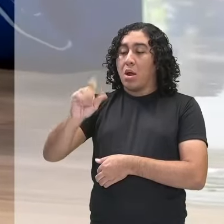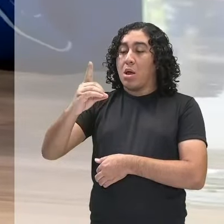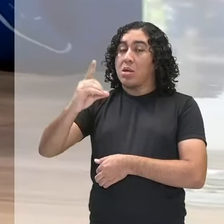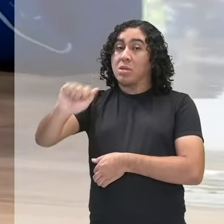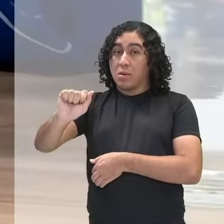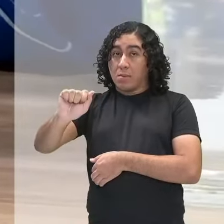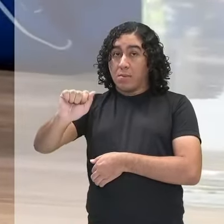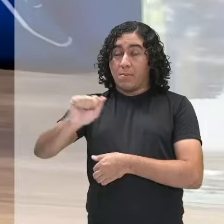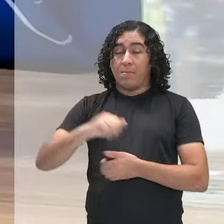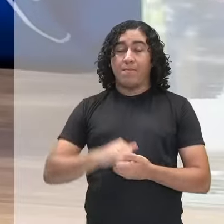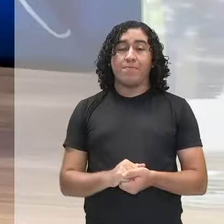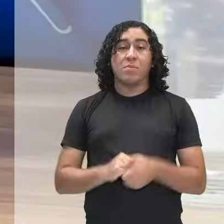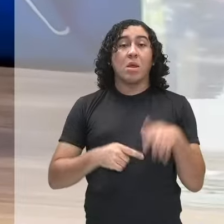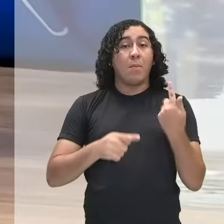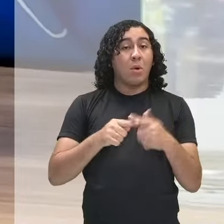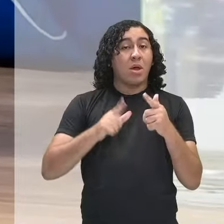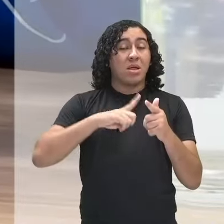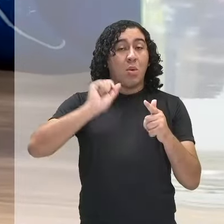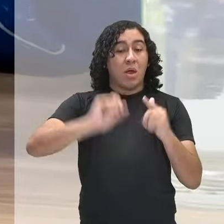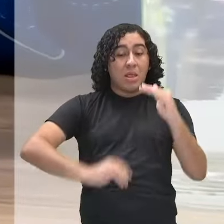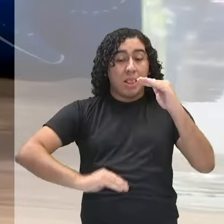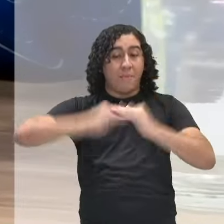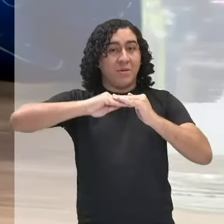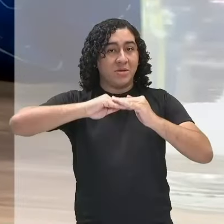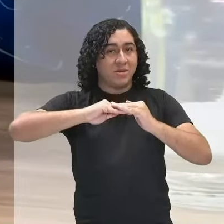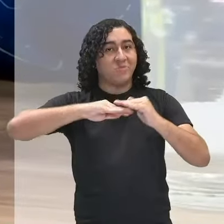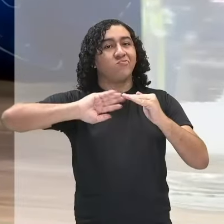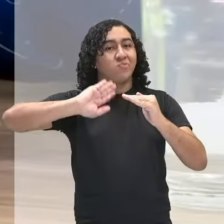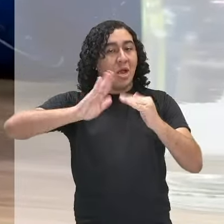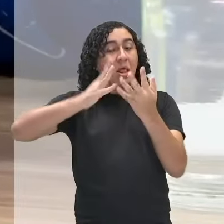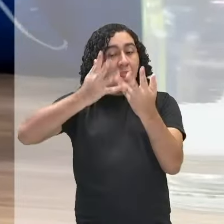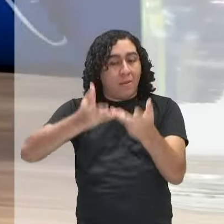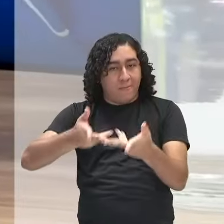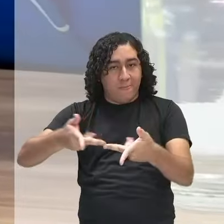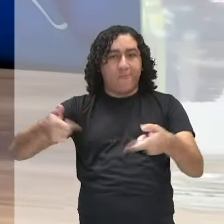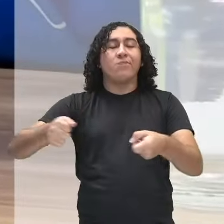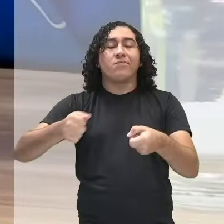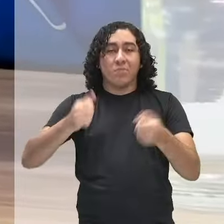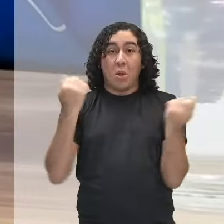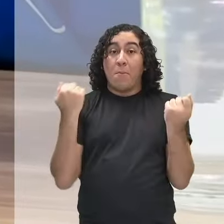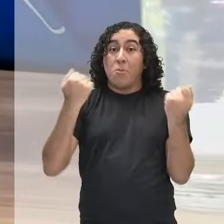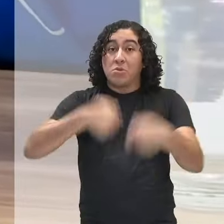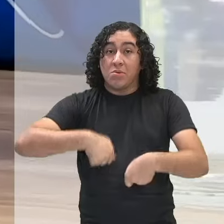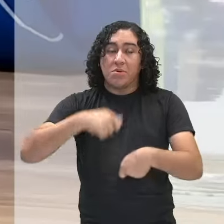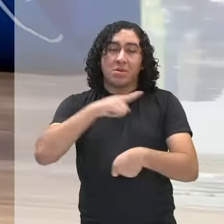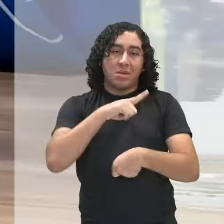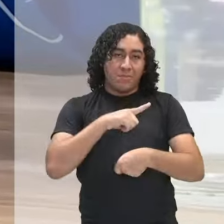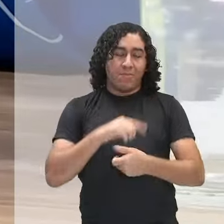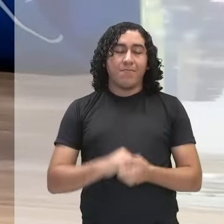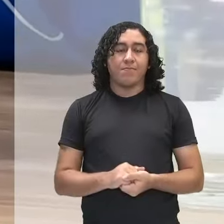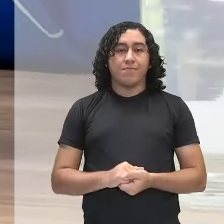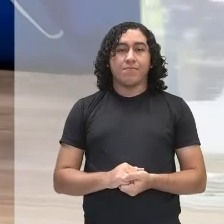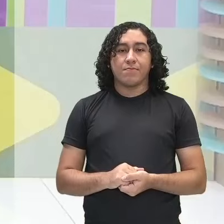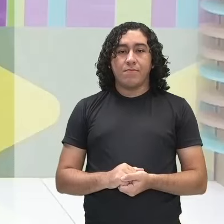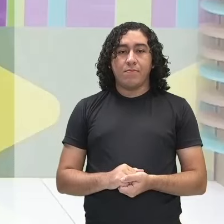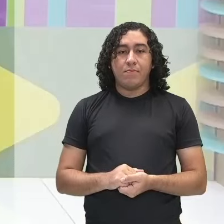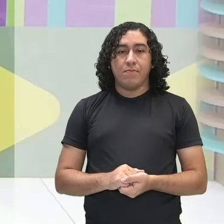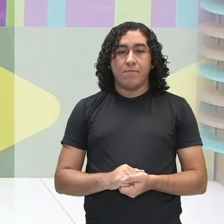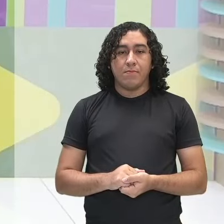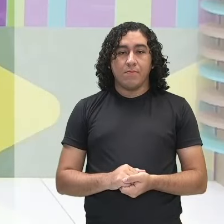estou colocando a máxima quantidade de soluto permitida para ser dissolvido em 100 gramas de